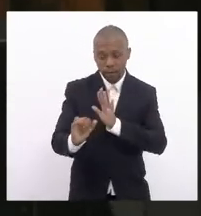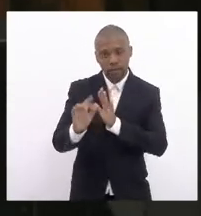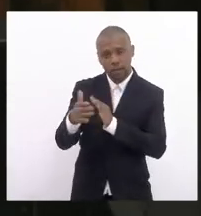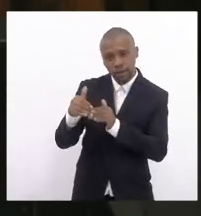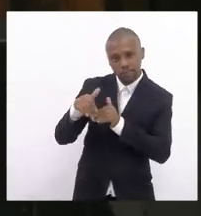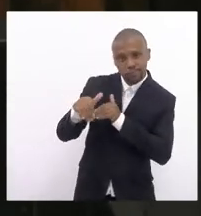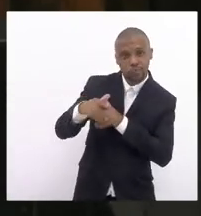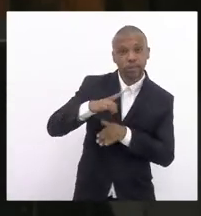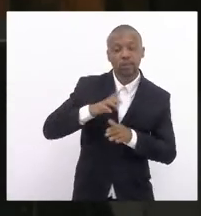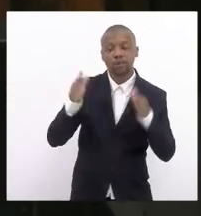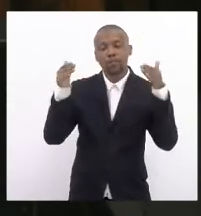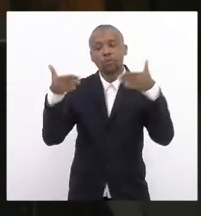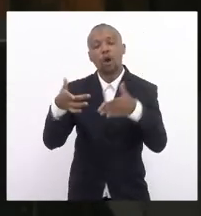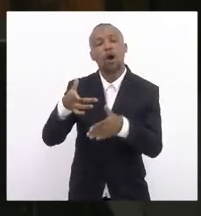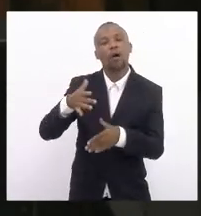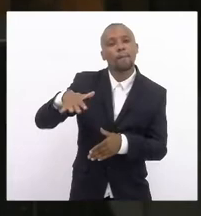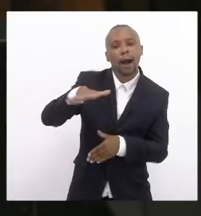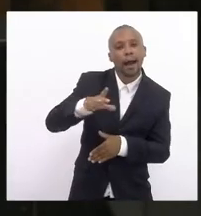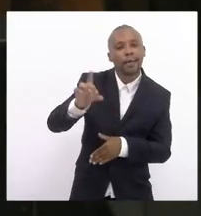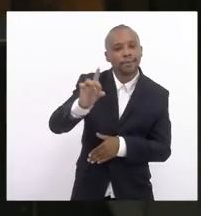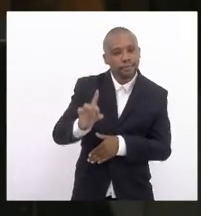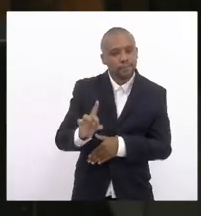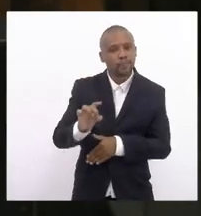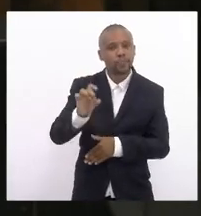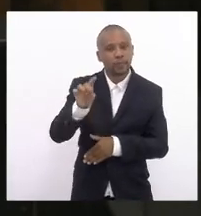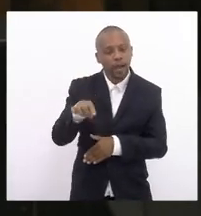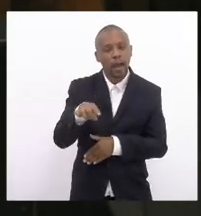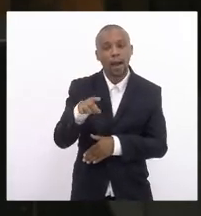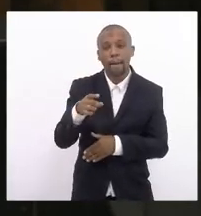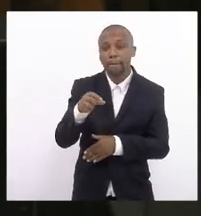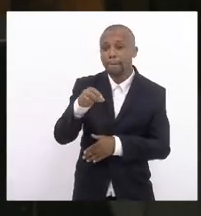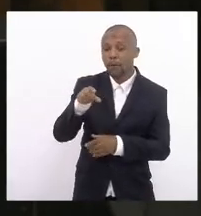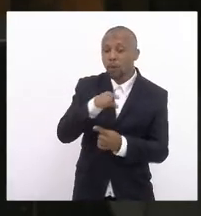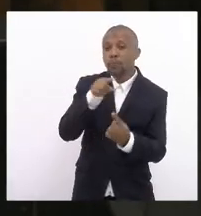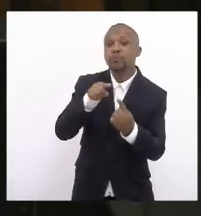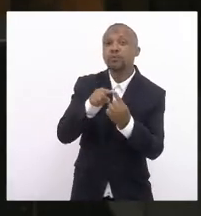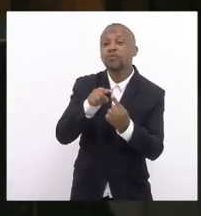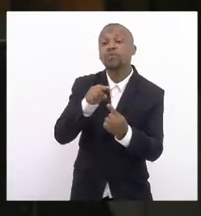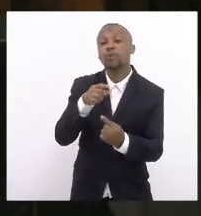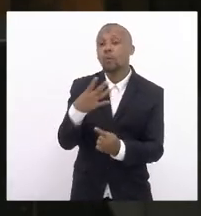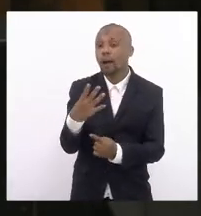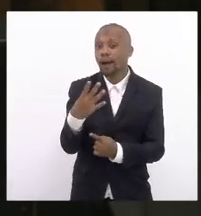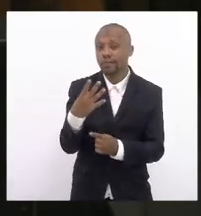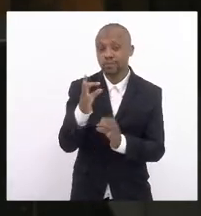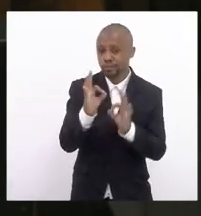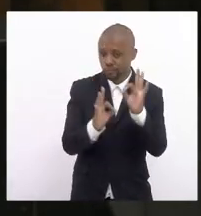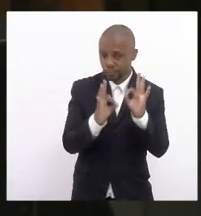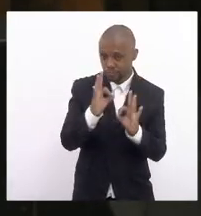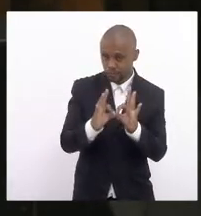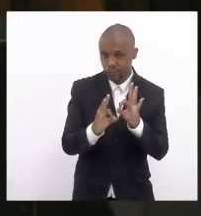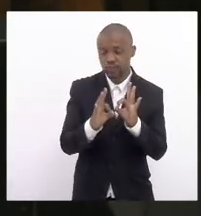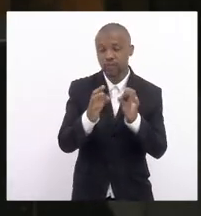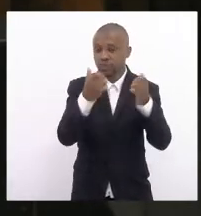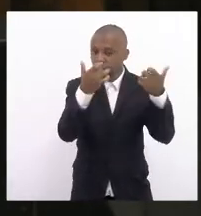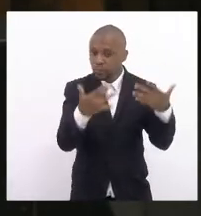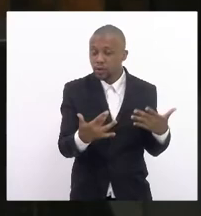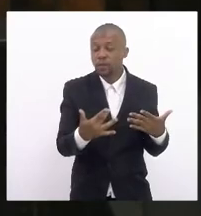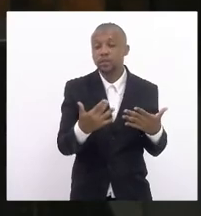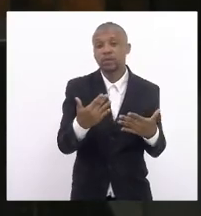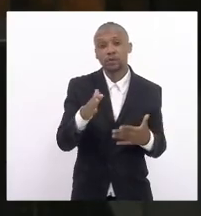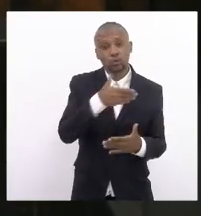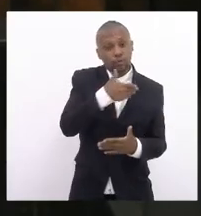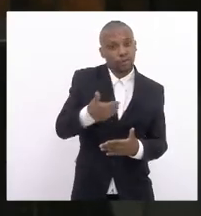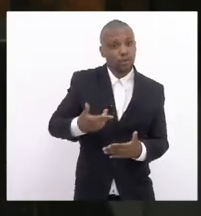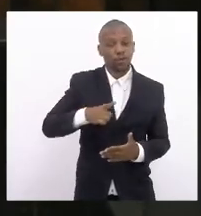com deficiência uma área específica, que é a meta 4 do plano, que estabeleceu que os estados tinham um ano, desde